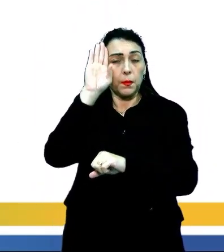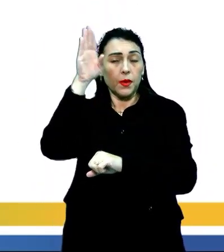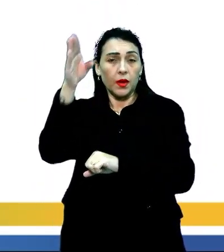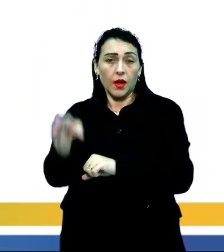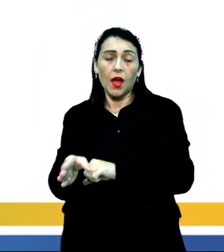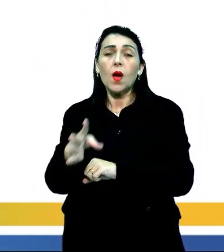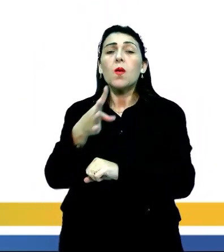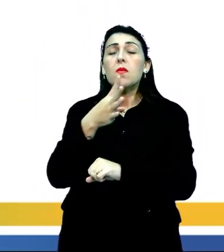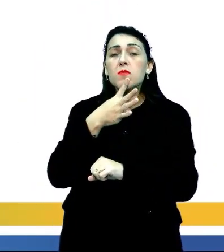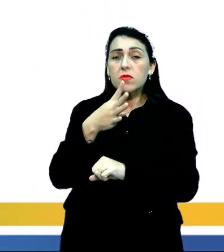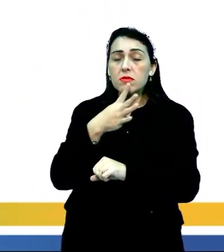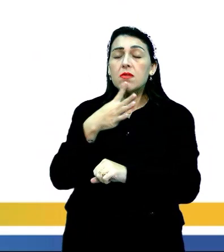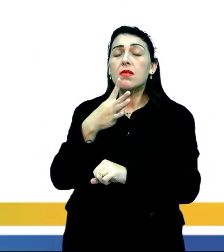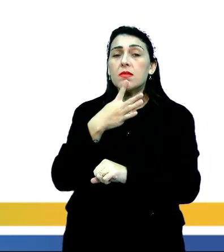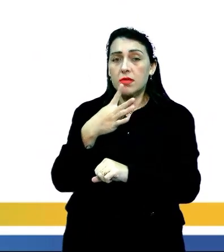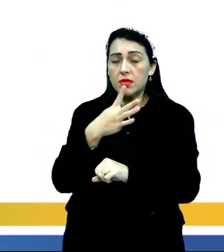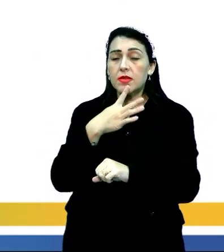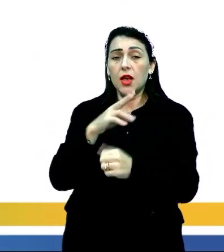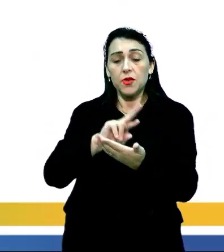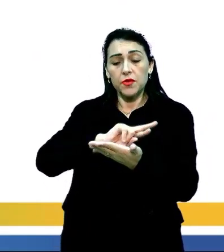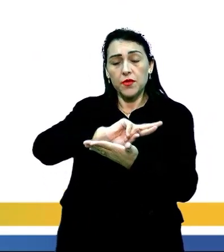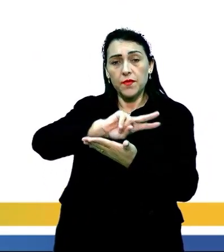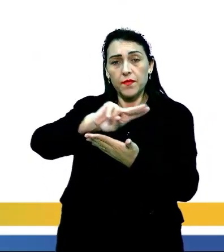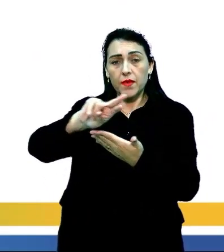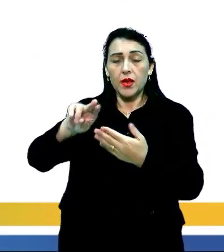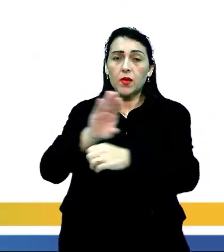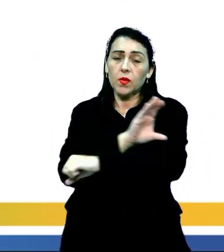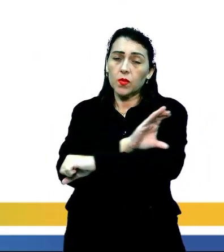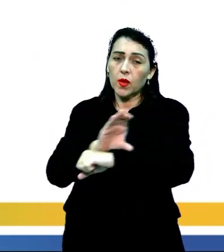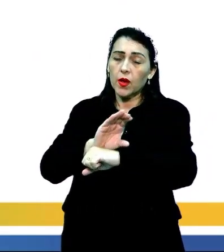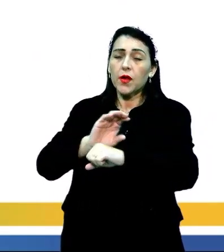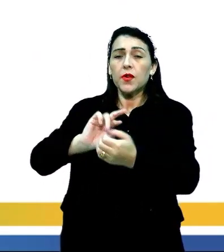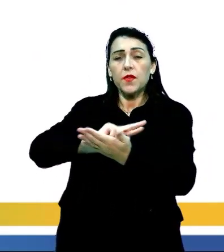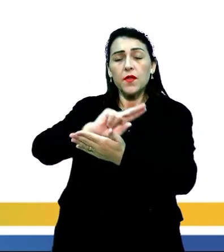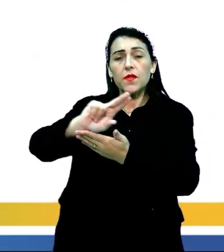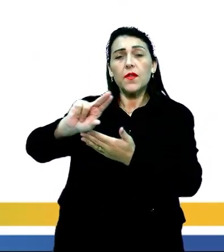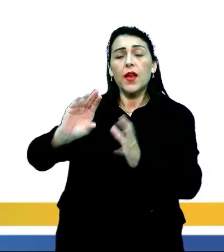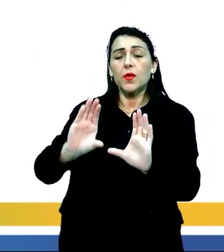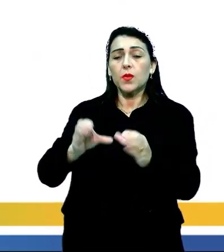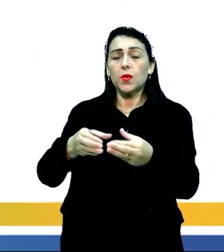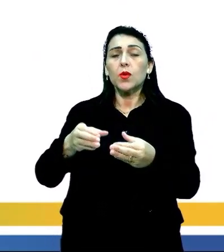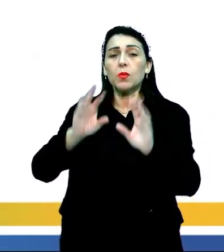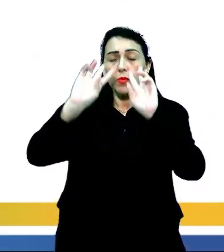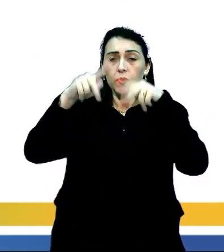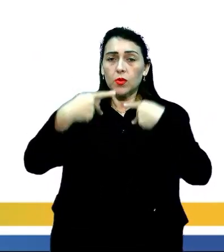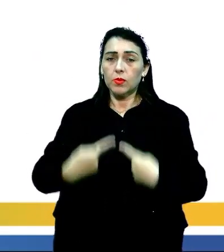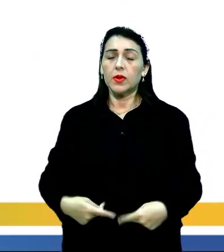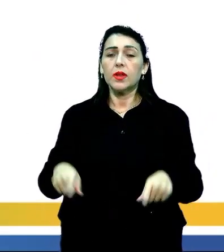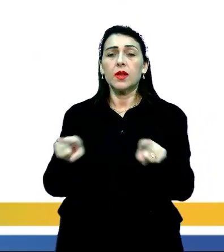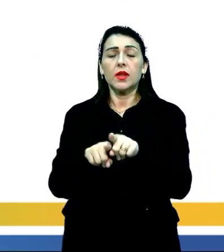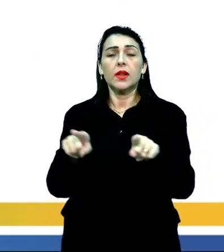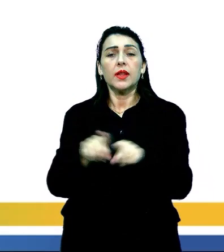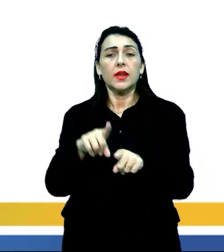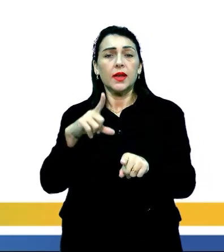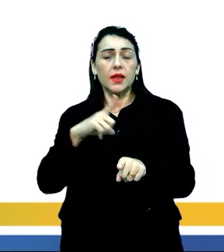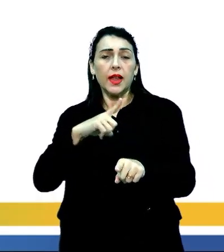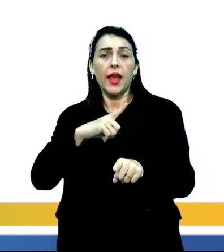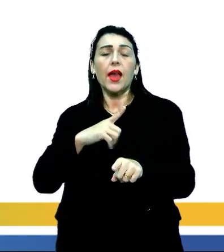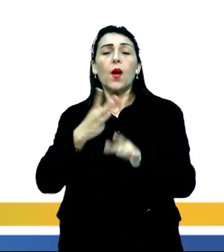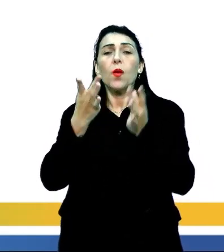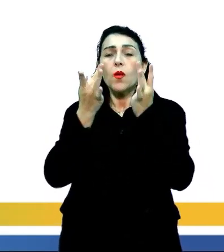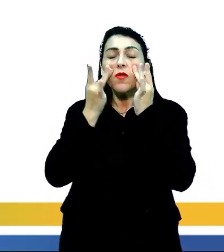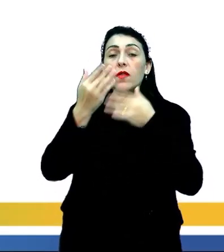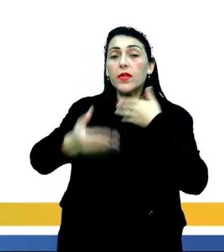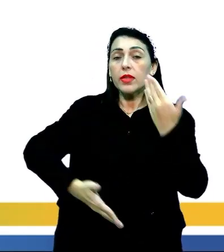que reconhece né legitima as diferenças culturais entre diversos grupos humanos Assim Como a existência convivência